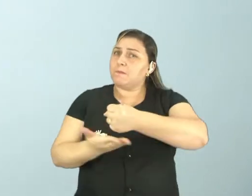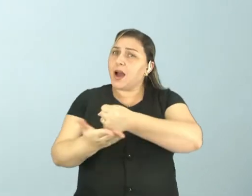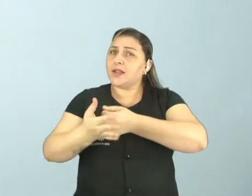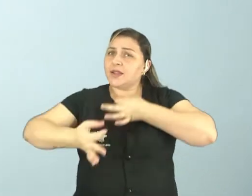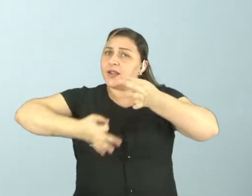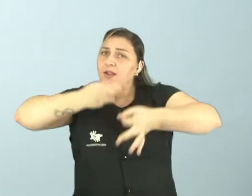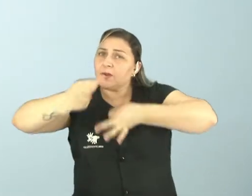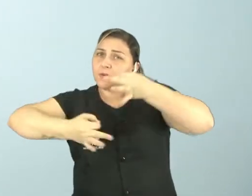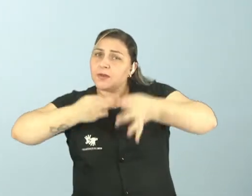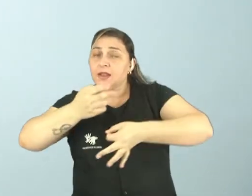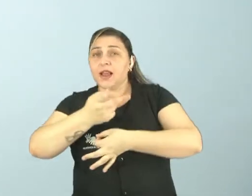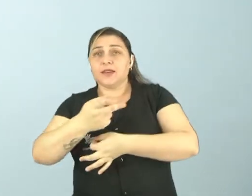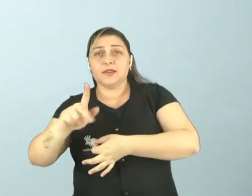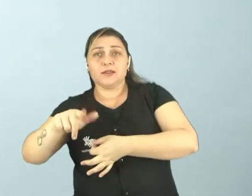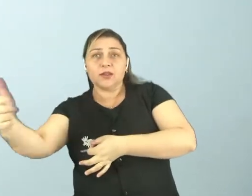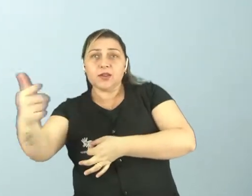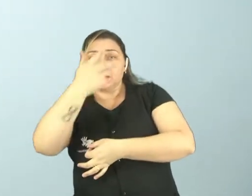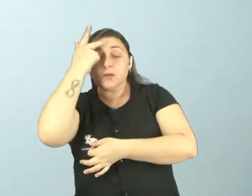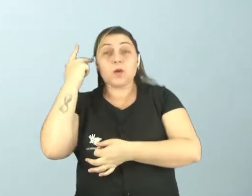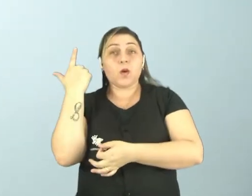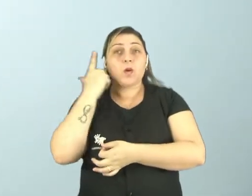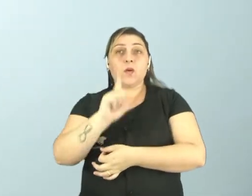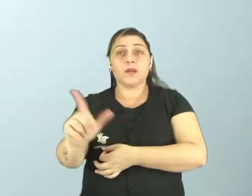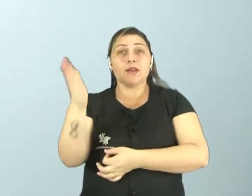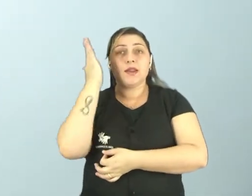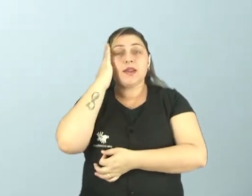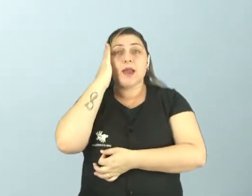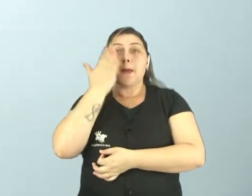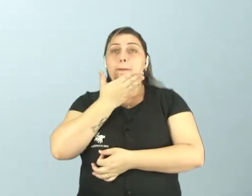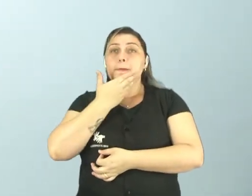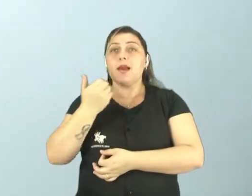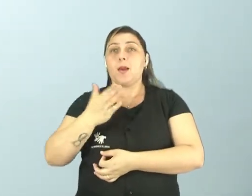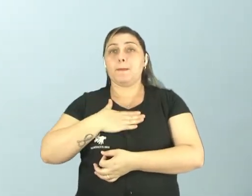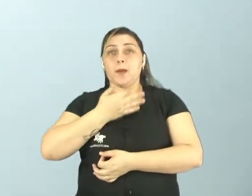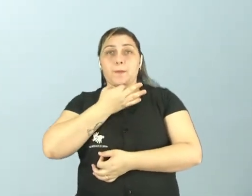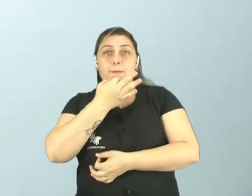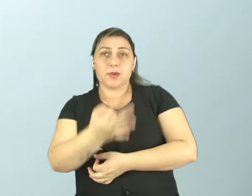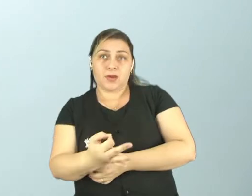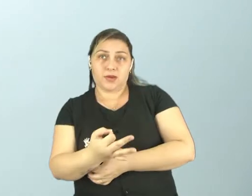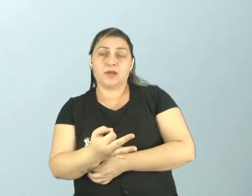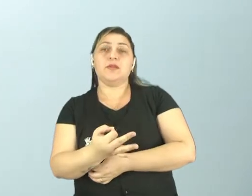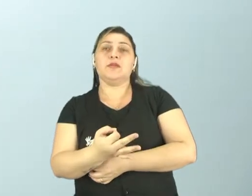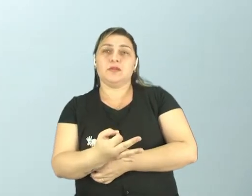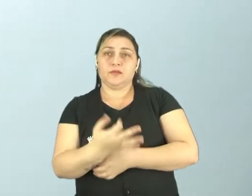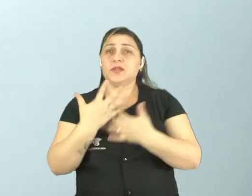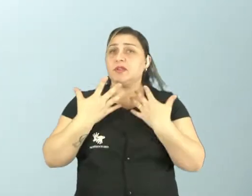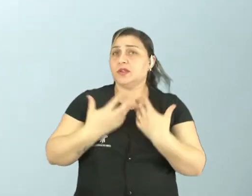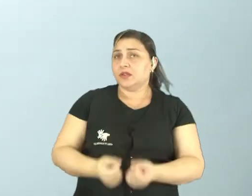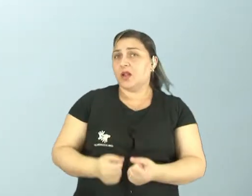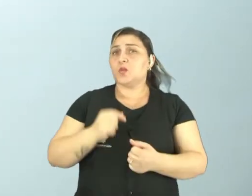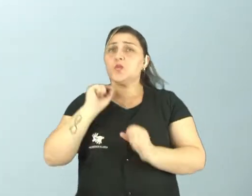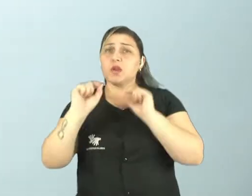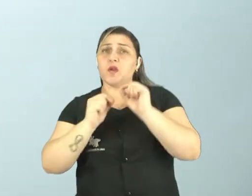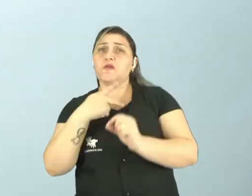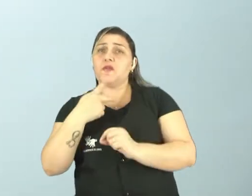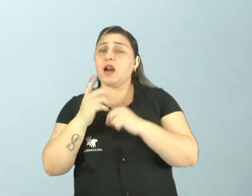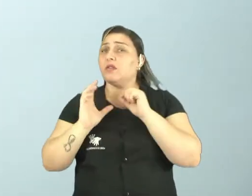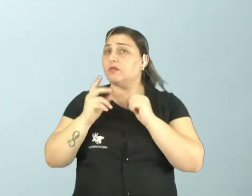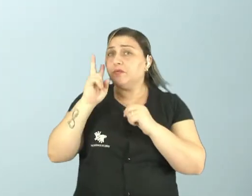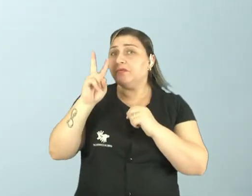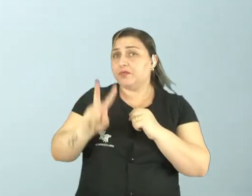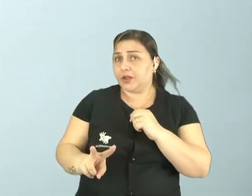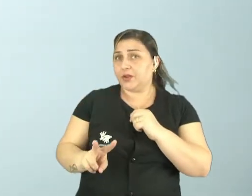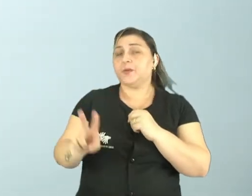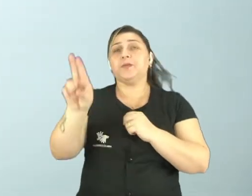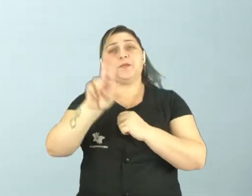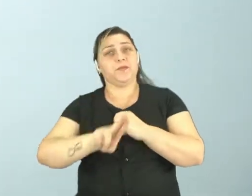argumentos, as outras pessoas vão conseguir entender melhor o meu ponto de vista e, claro, vão dar mais credibilidade àquilo que eu falo. Viram? Então, nós